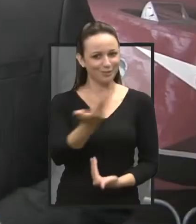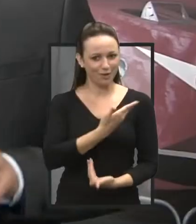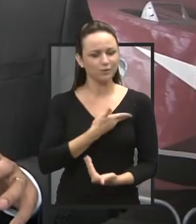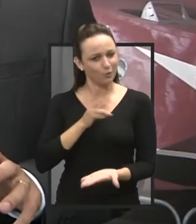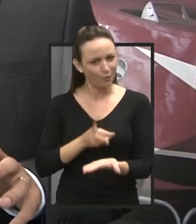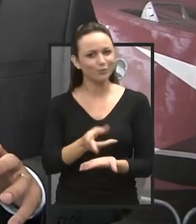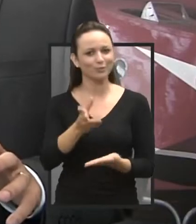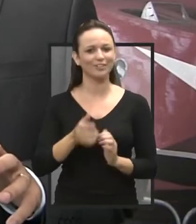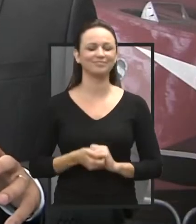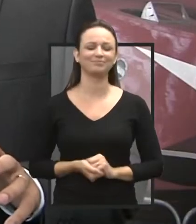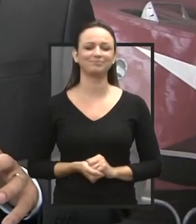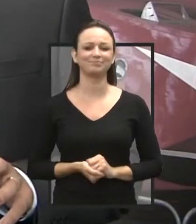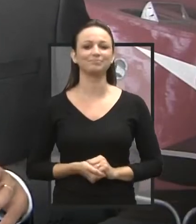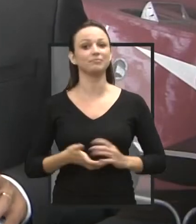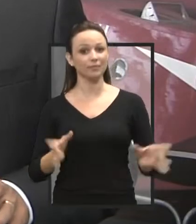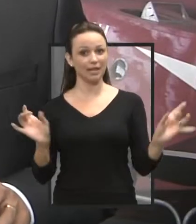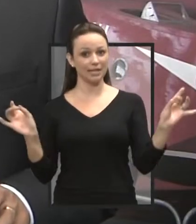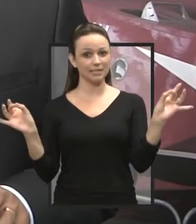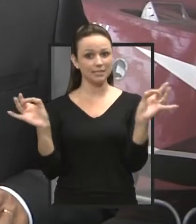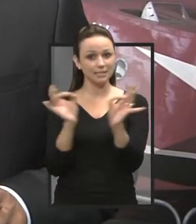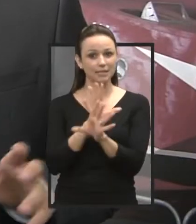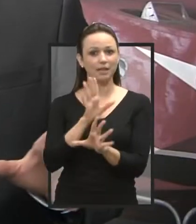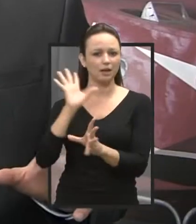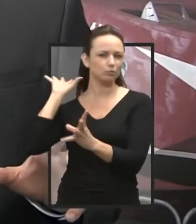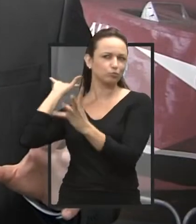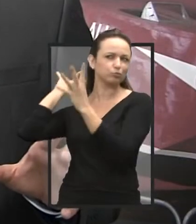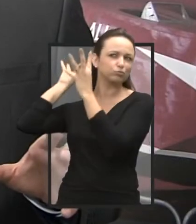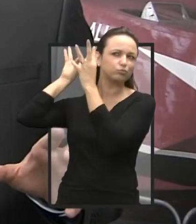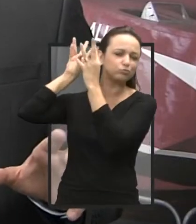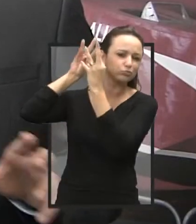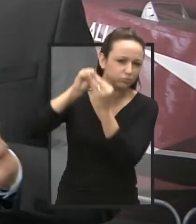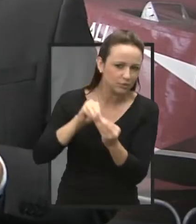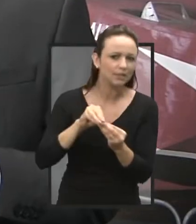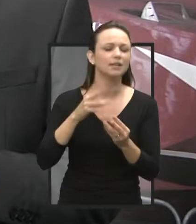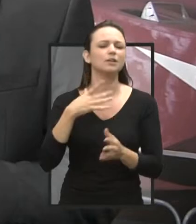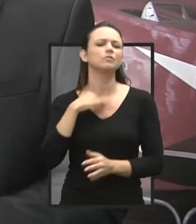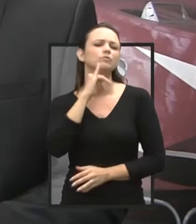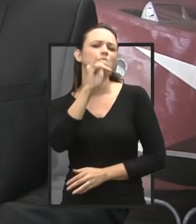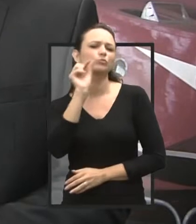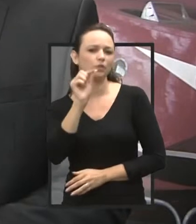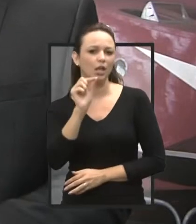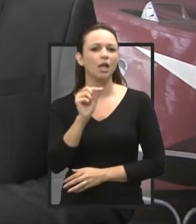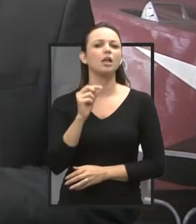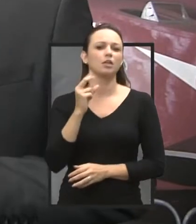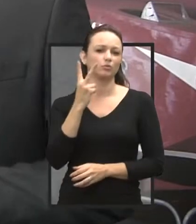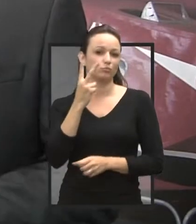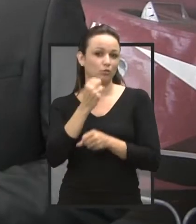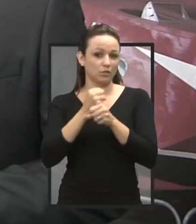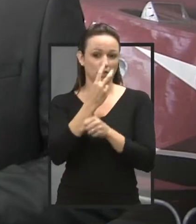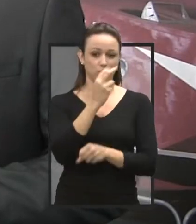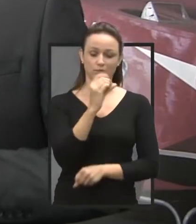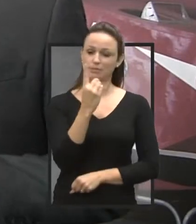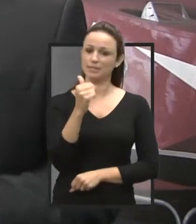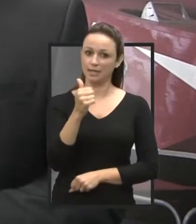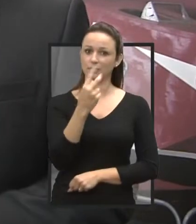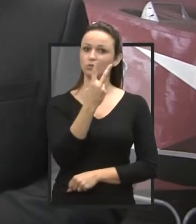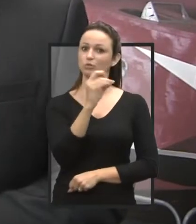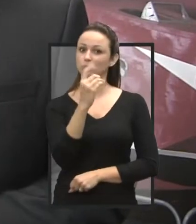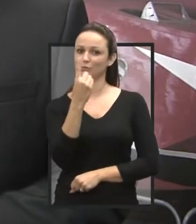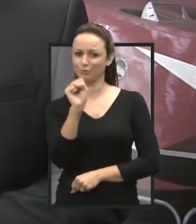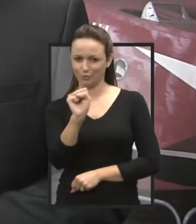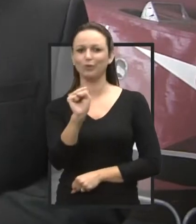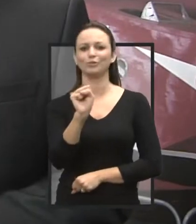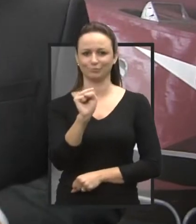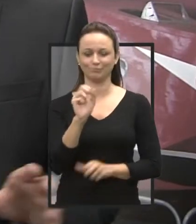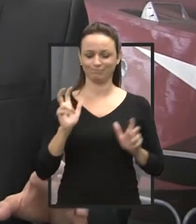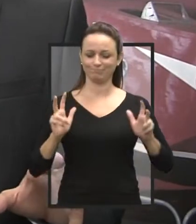assim. Encerrando esta retrospectiva, nós podemos dizer que no biênio 2017-2018, a Câmara Municipal